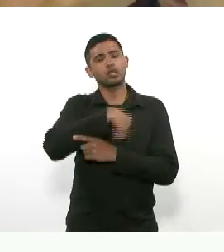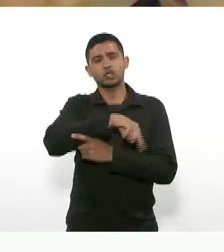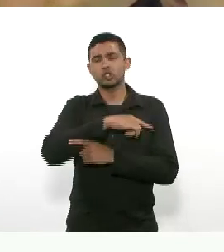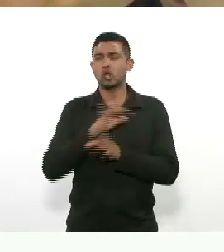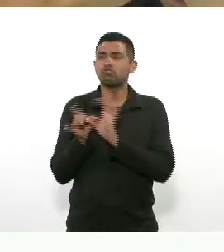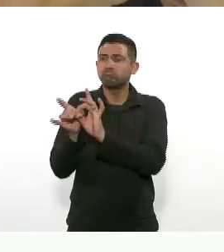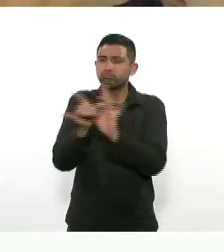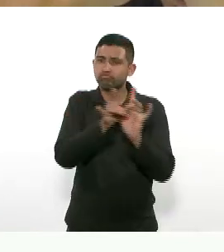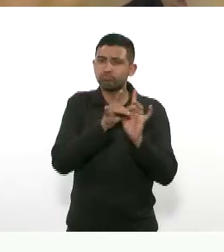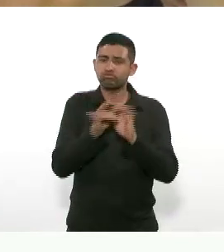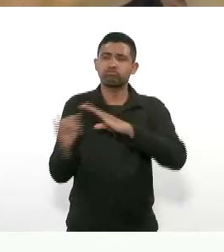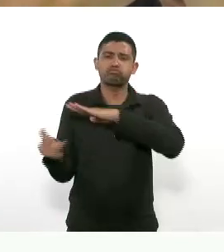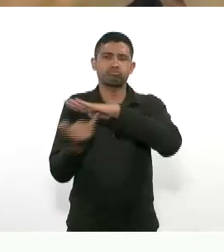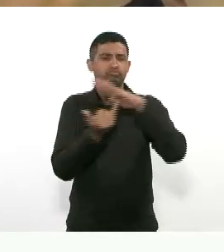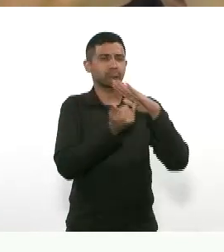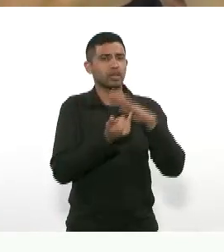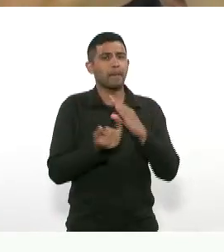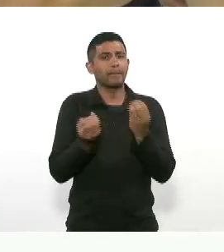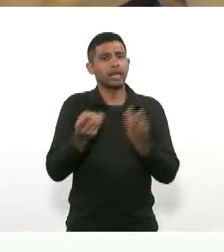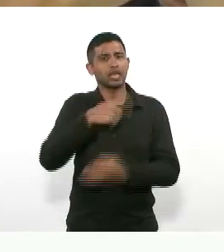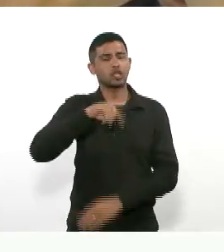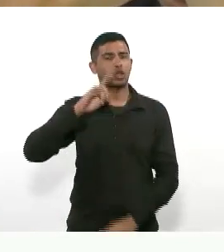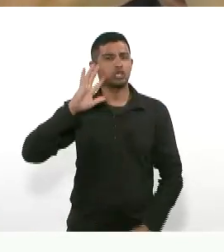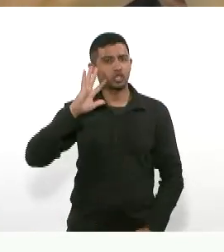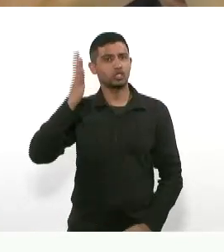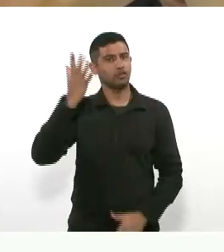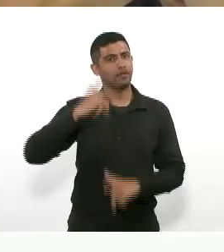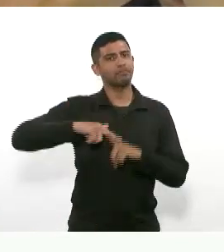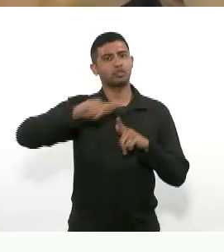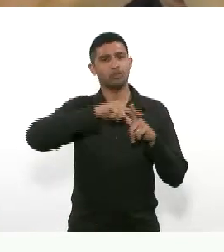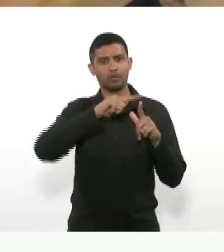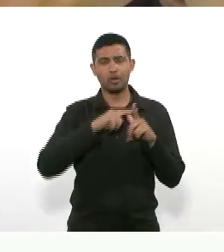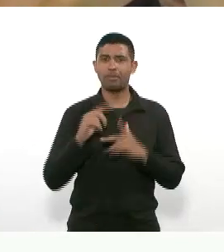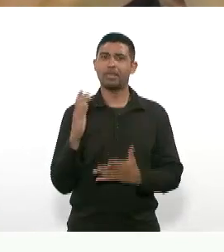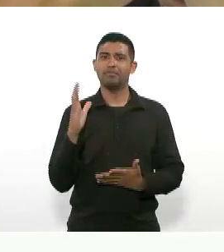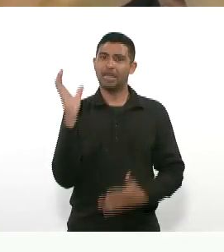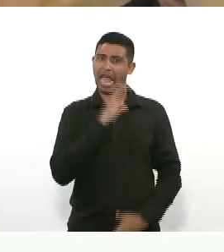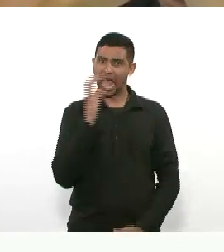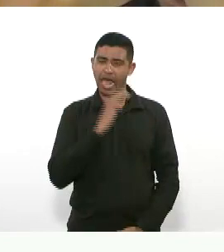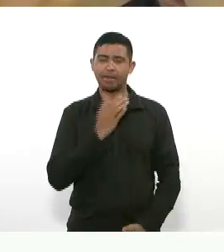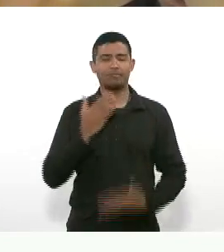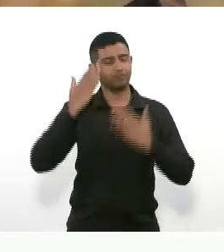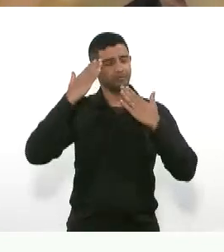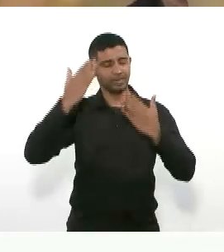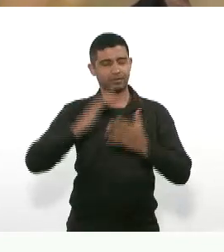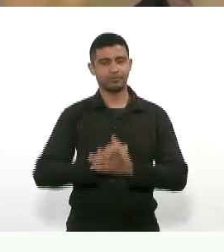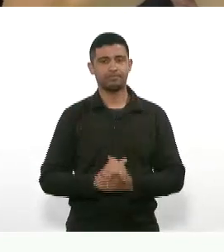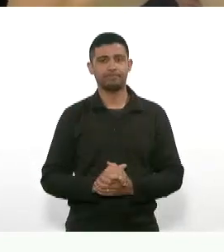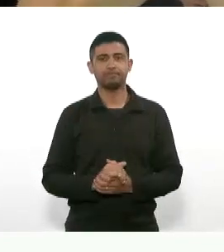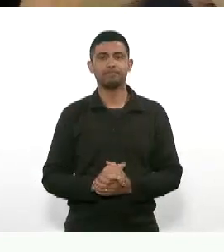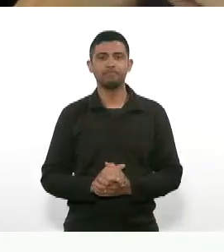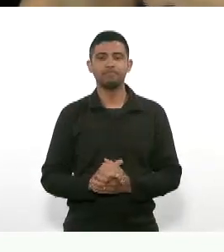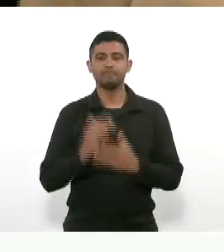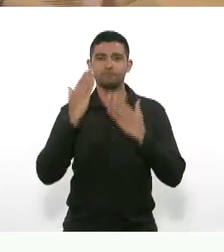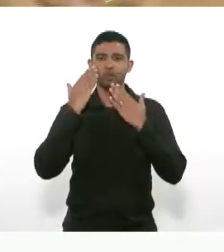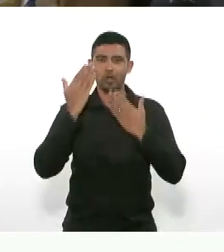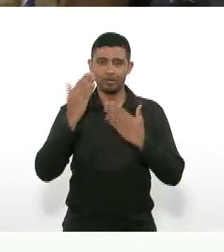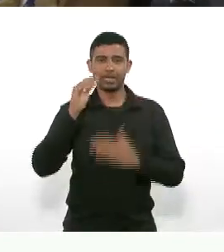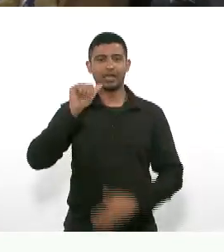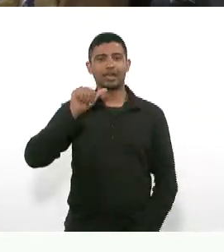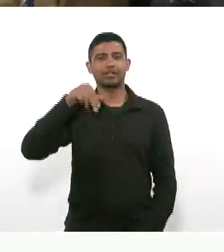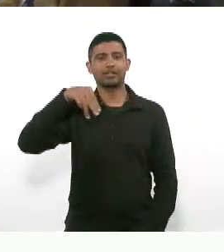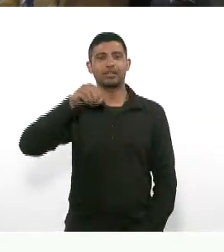com as demais instituições para que a gente resolva essa situação emergencial do nosso Estado. Obrigada. Obrigada, doutora